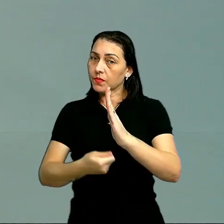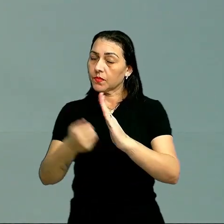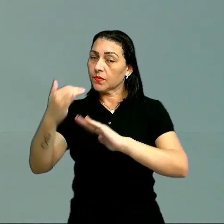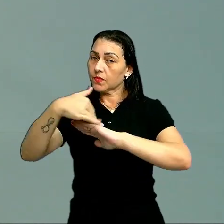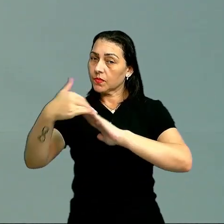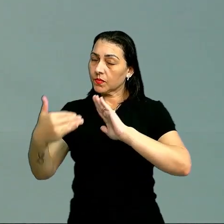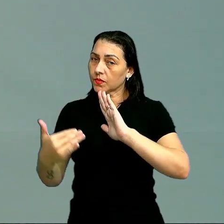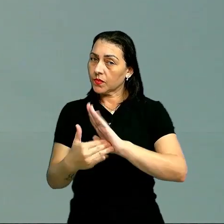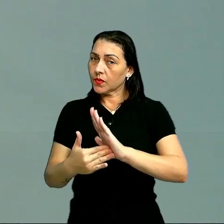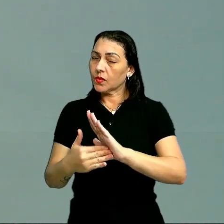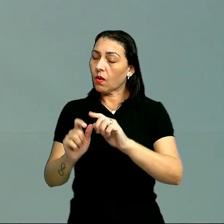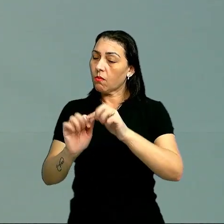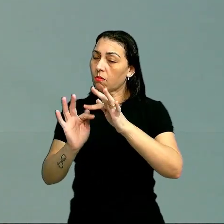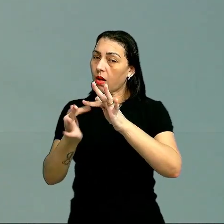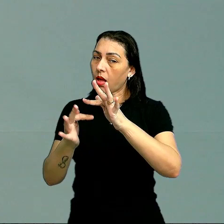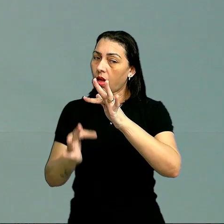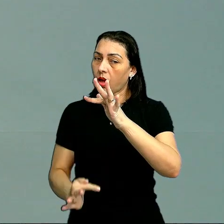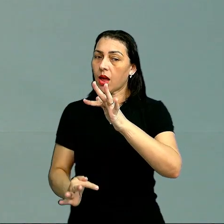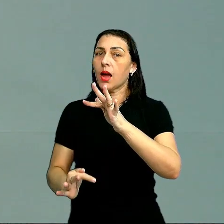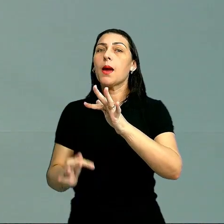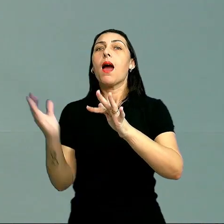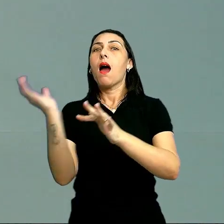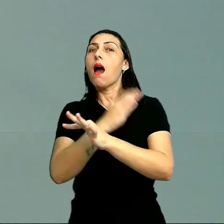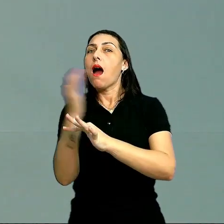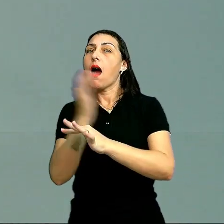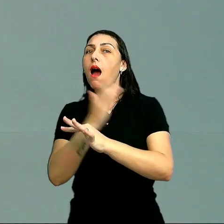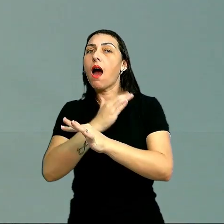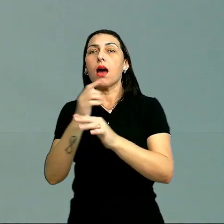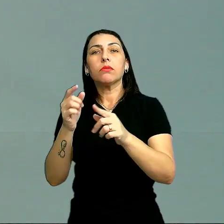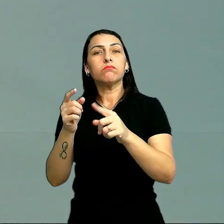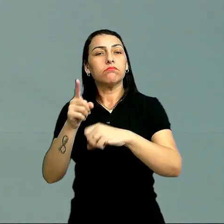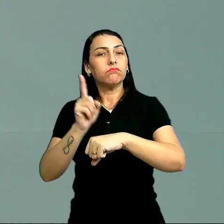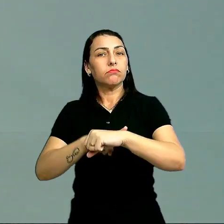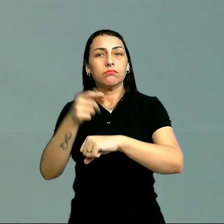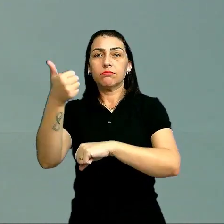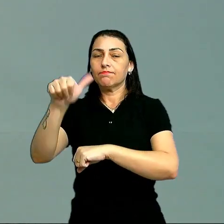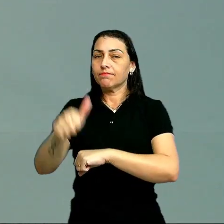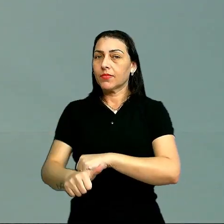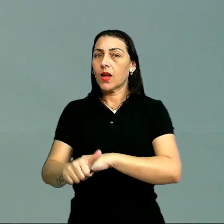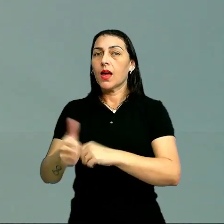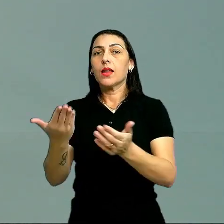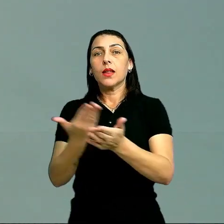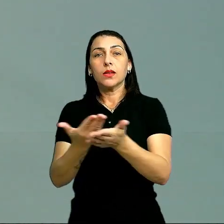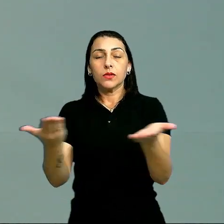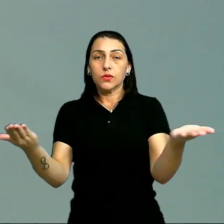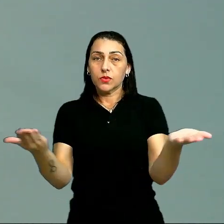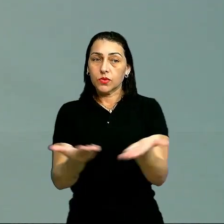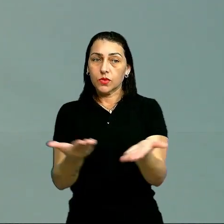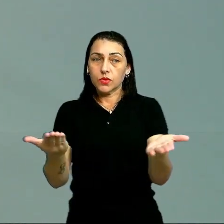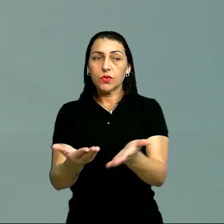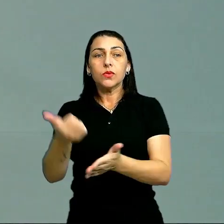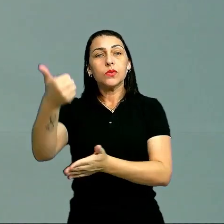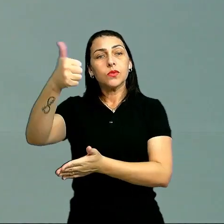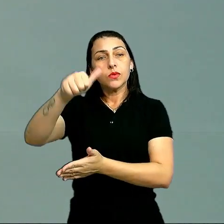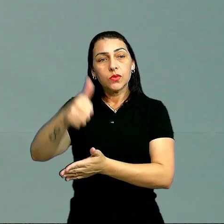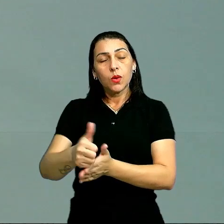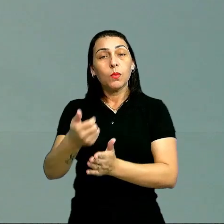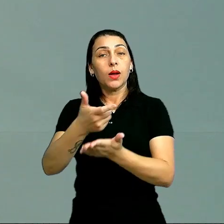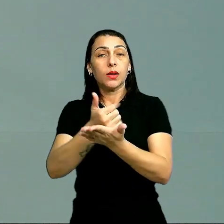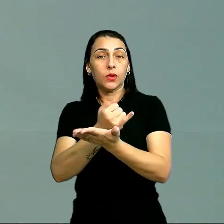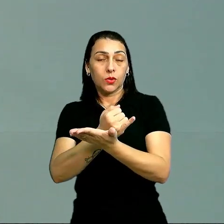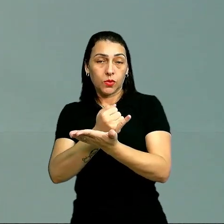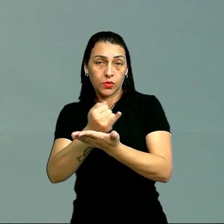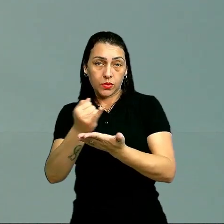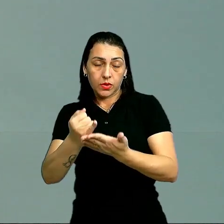inteira e ficou um pouco extensa e eu tive que correr, não deu para analisar direitinho, Na nossa aula de hoje, nós iremos analisar uma